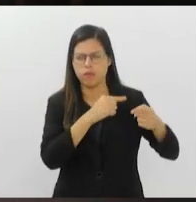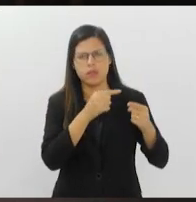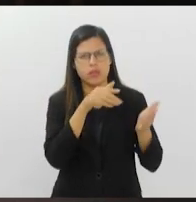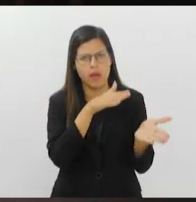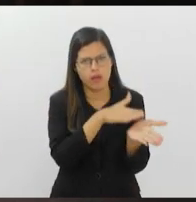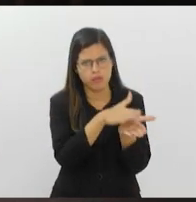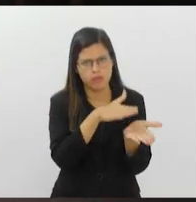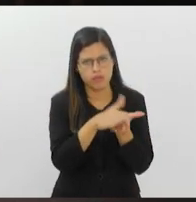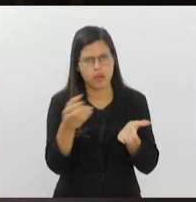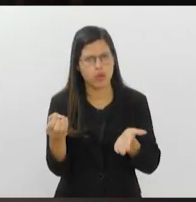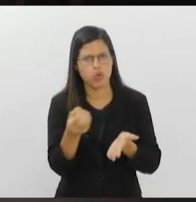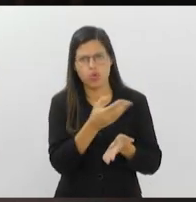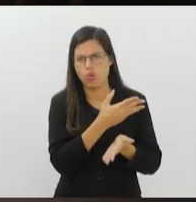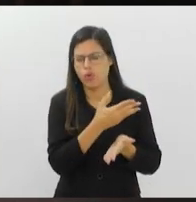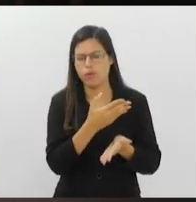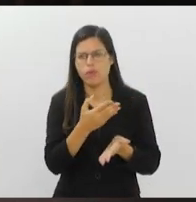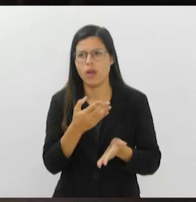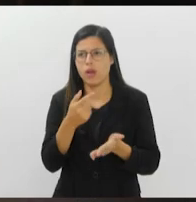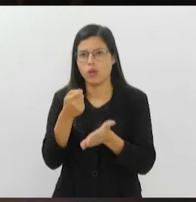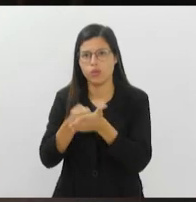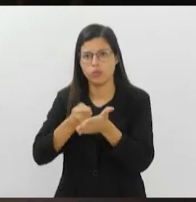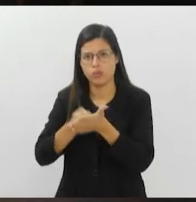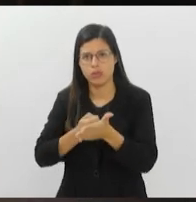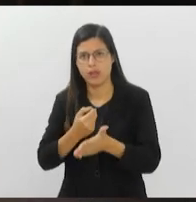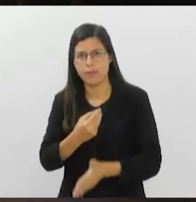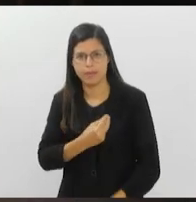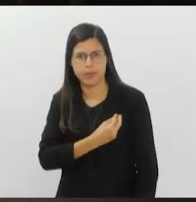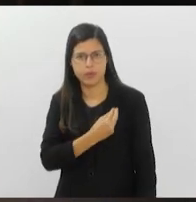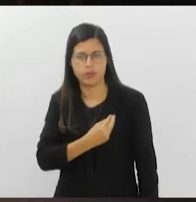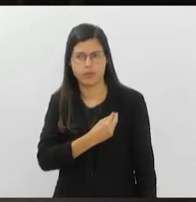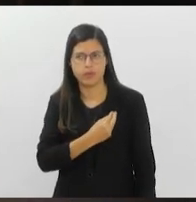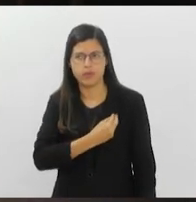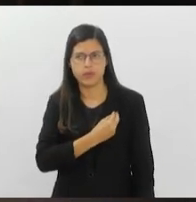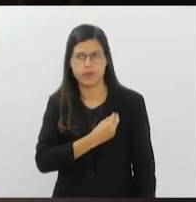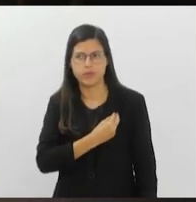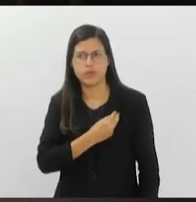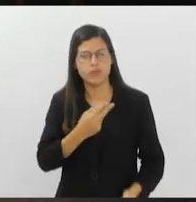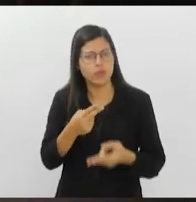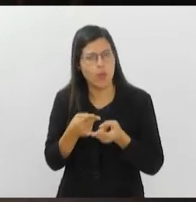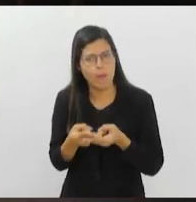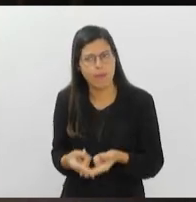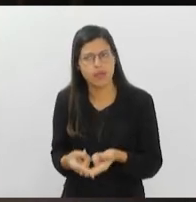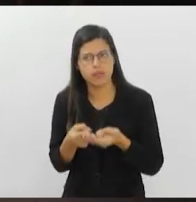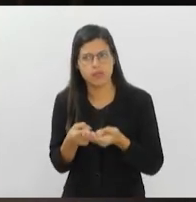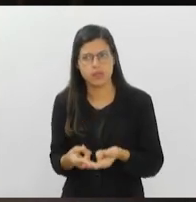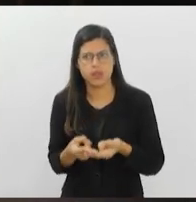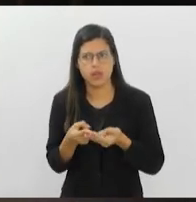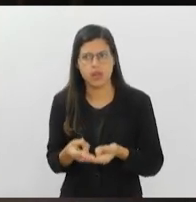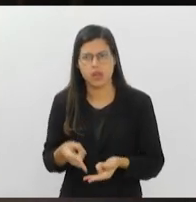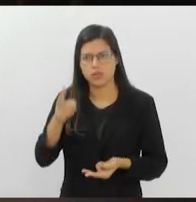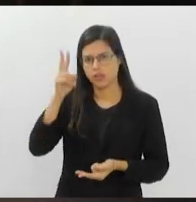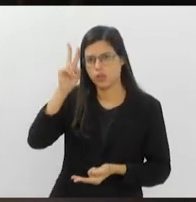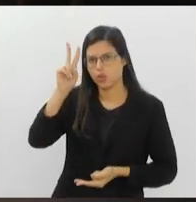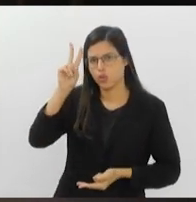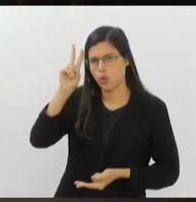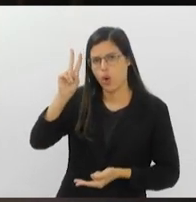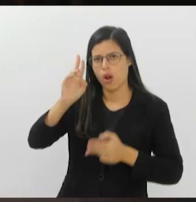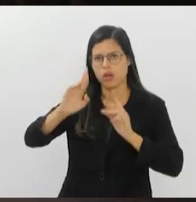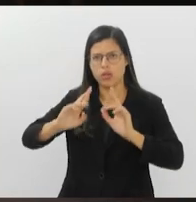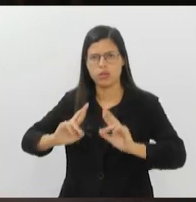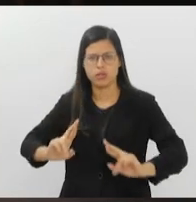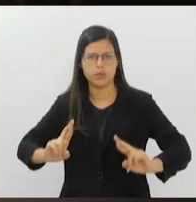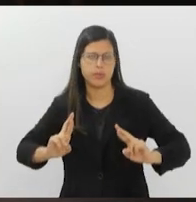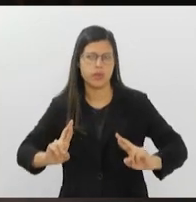publicizar. E lutar pela vida inteira com paciência histórica,